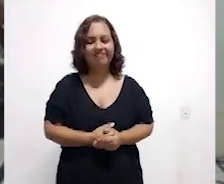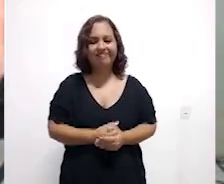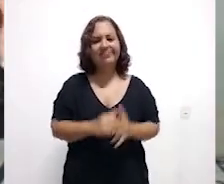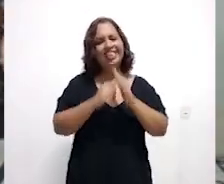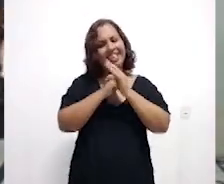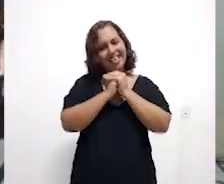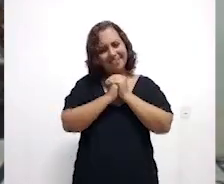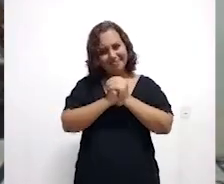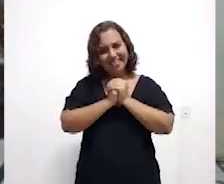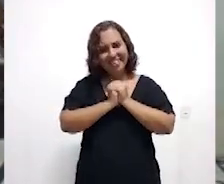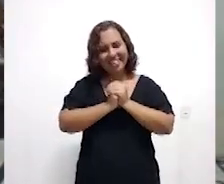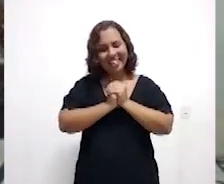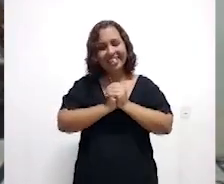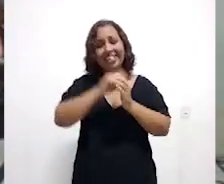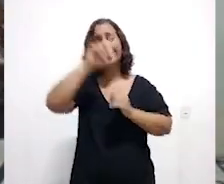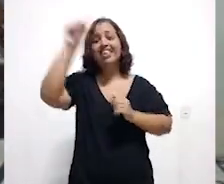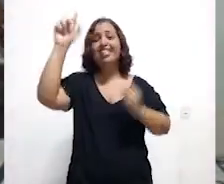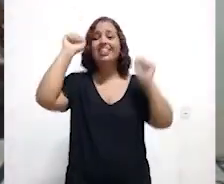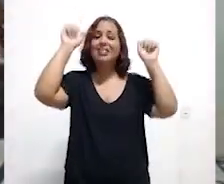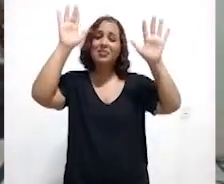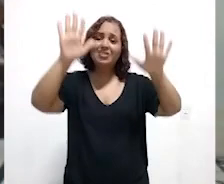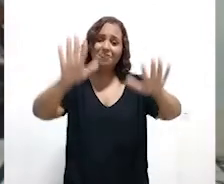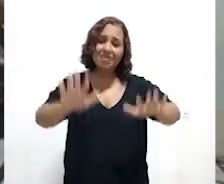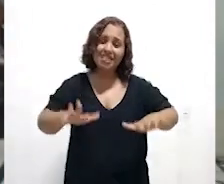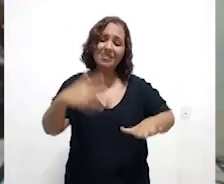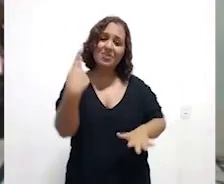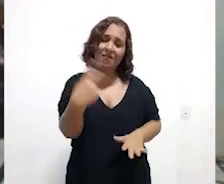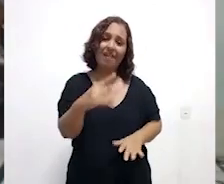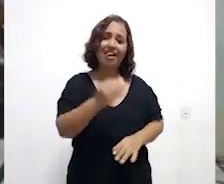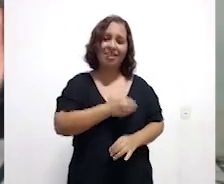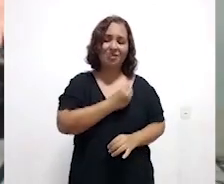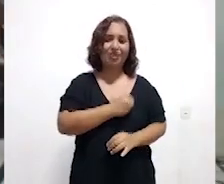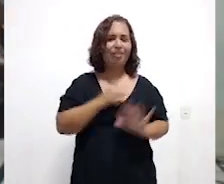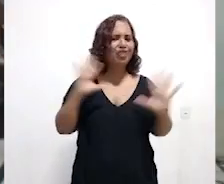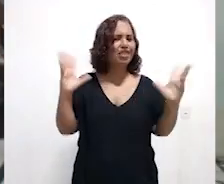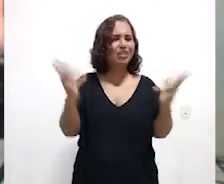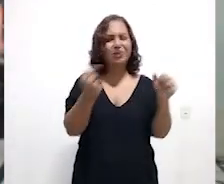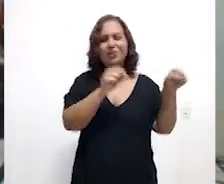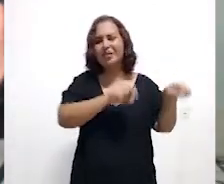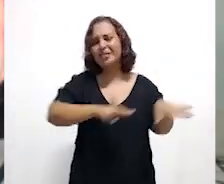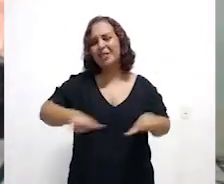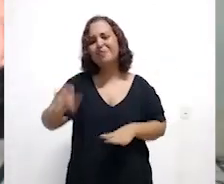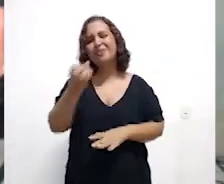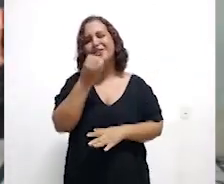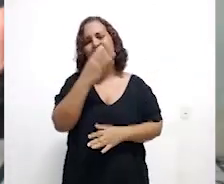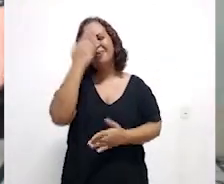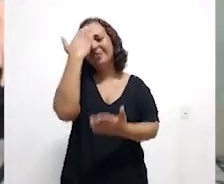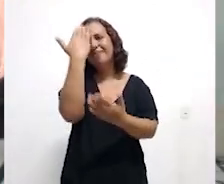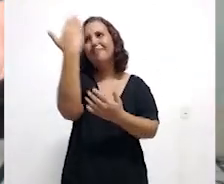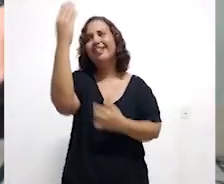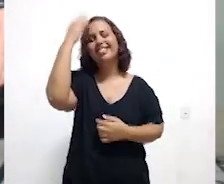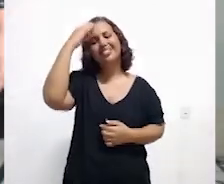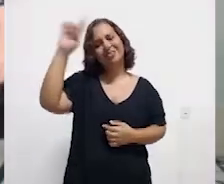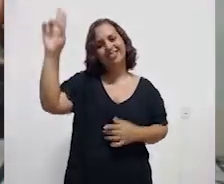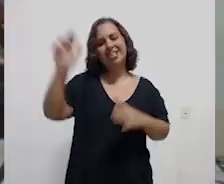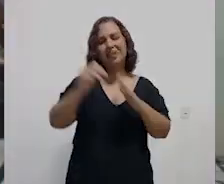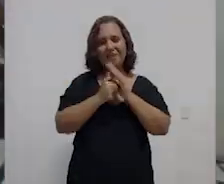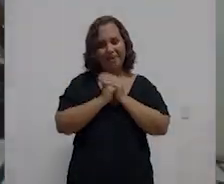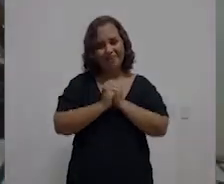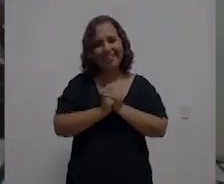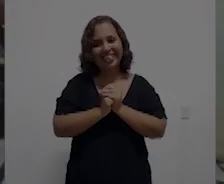Amém. Que Deus abençoe a tua vida. Tenham todos uma ótima semana na presença do Senhor. Amém.